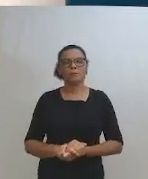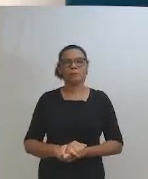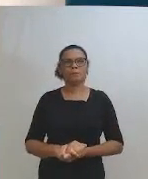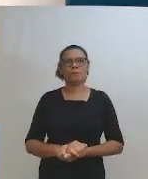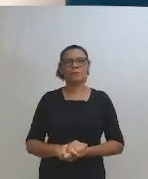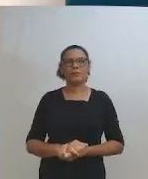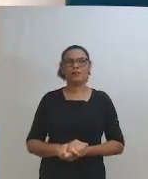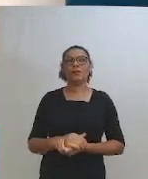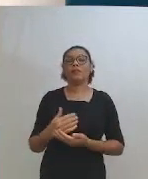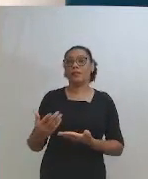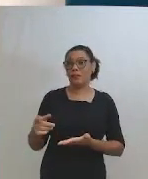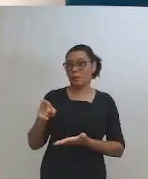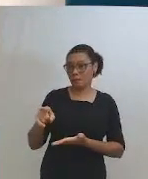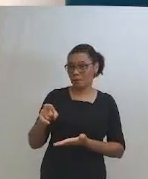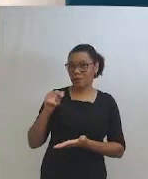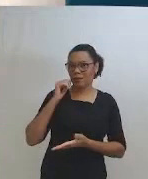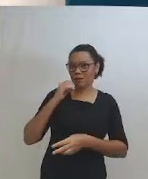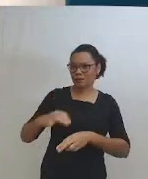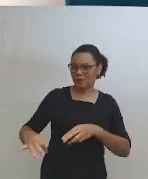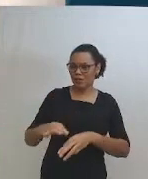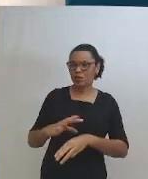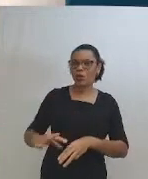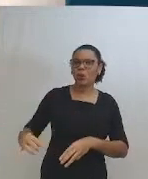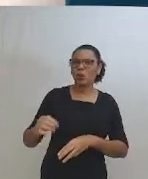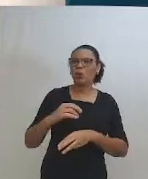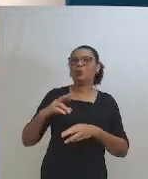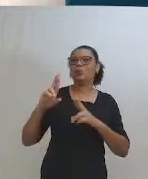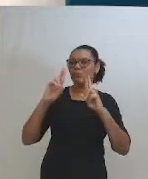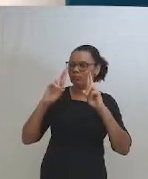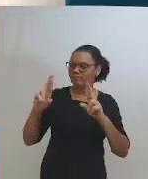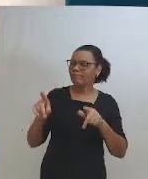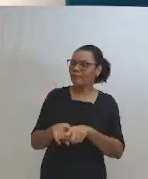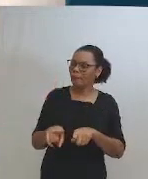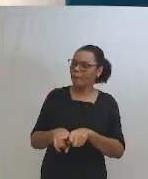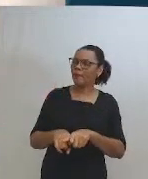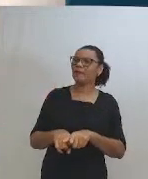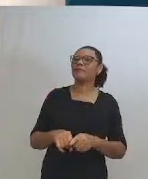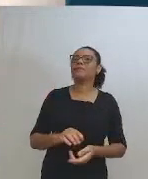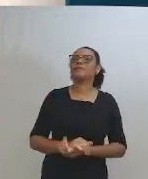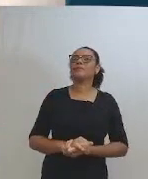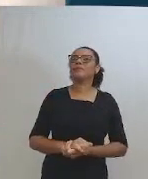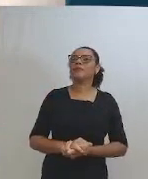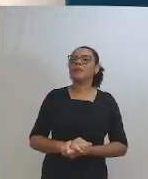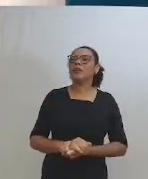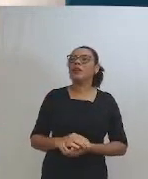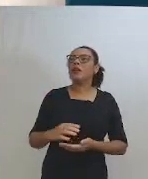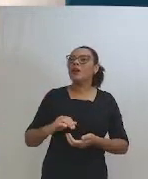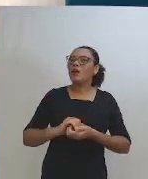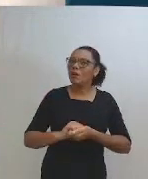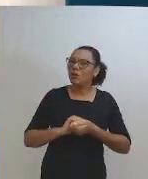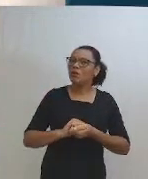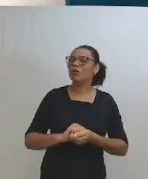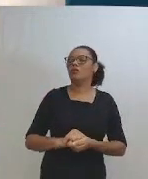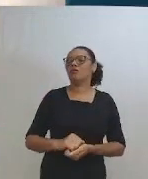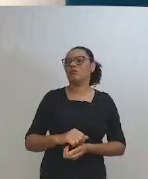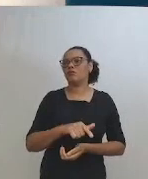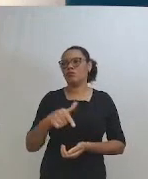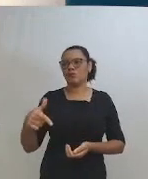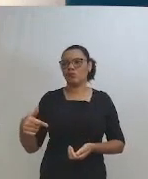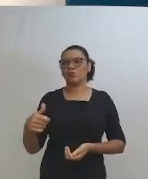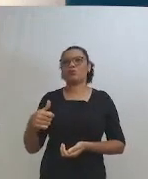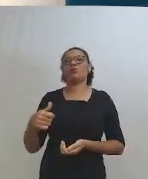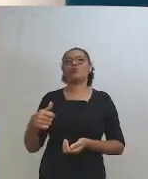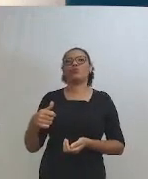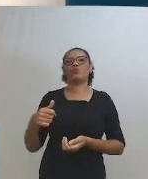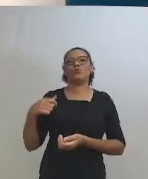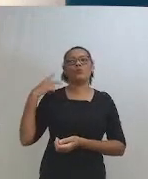Vaz, todo o respeito deste causídico. Né? Estendo também os cumprimentos, obviamente, à Procuradoria da República,